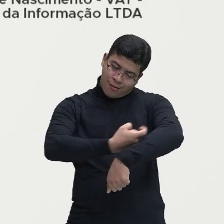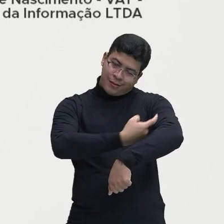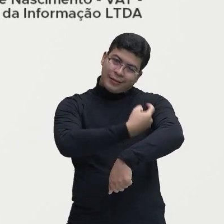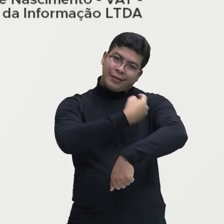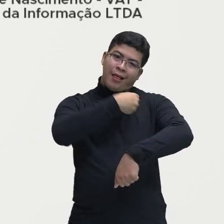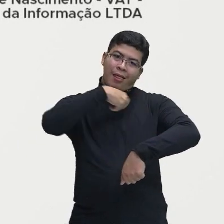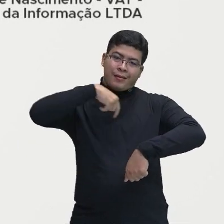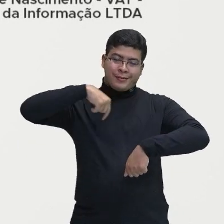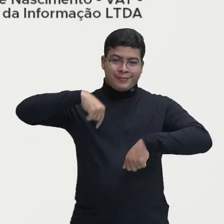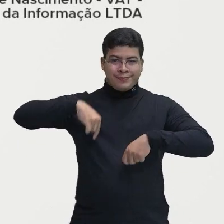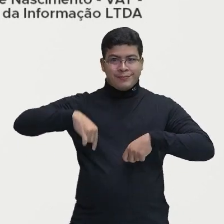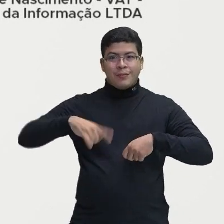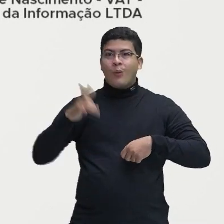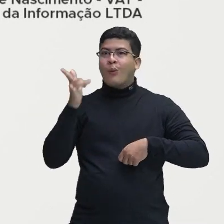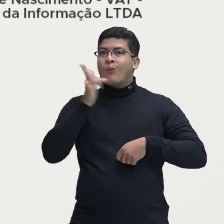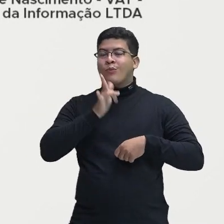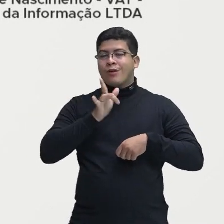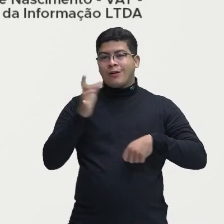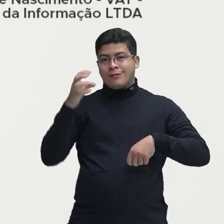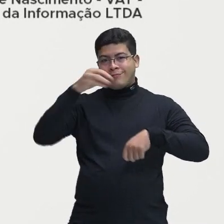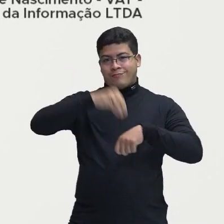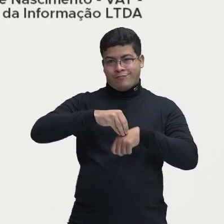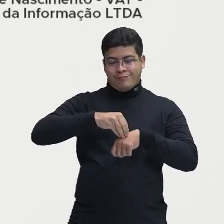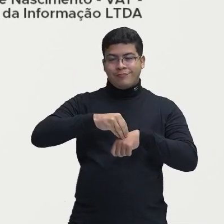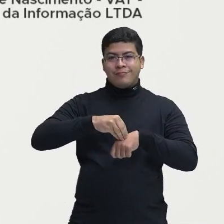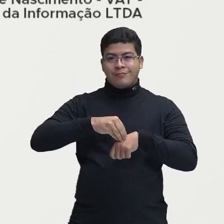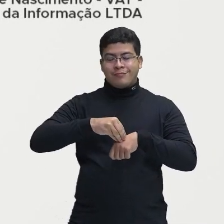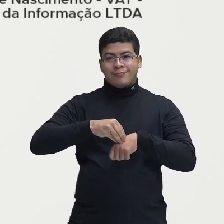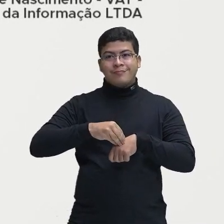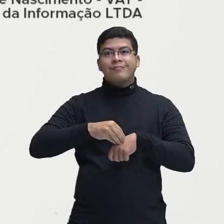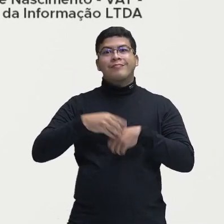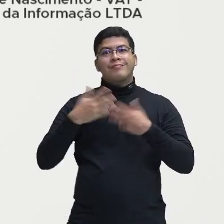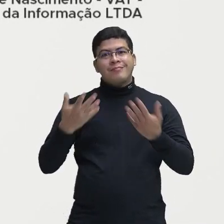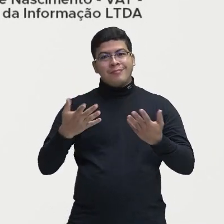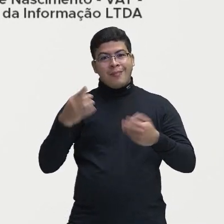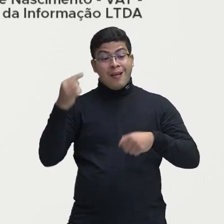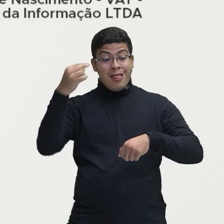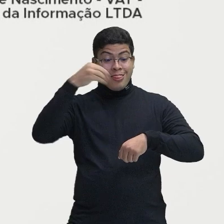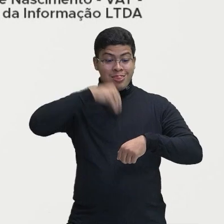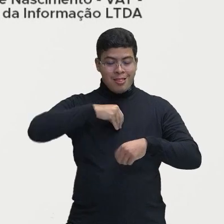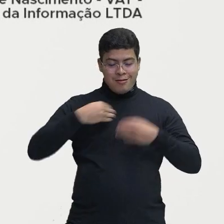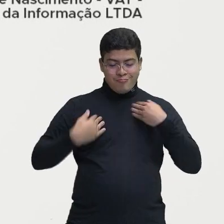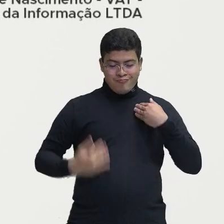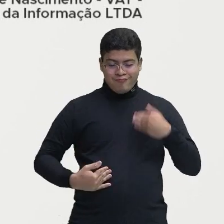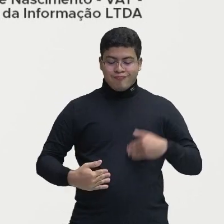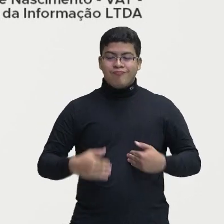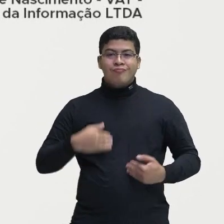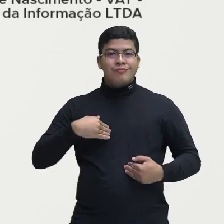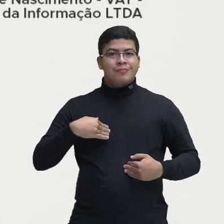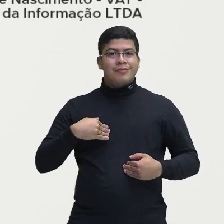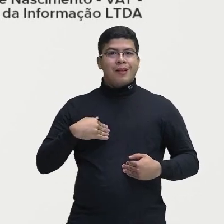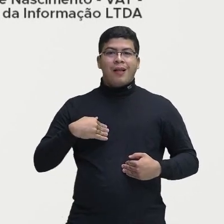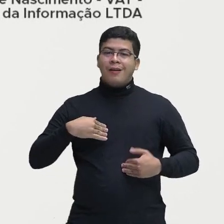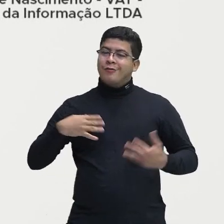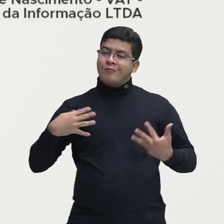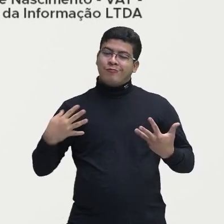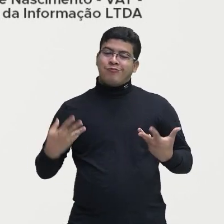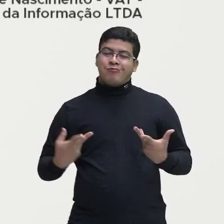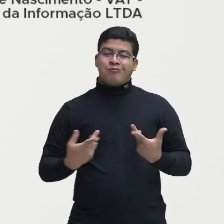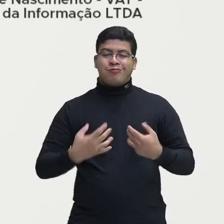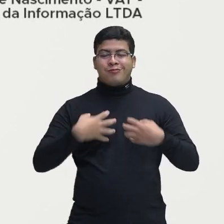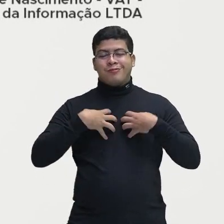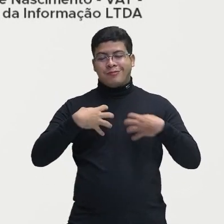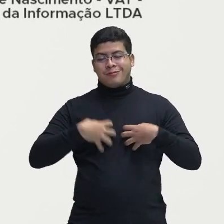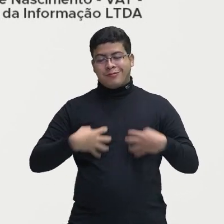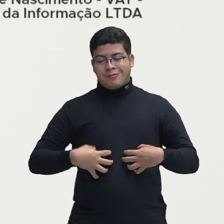ele consegue ter acesso ao organismo dessa pessoa. E aí, lá no organismo, quando ele tem acesso à corrente